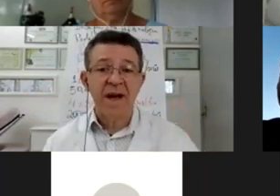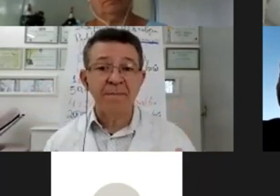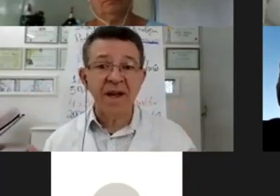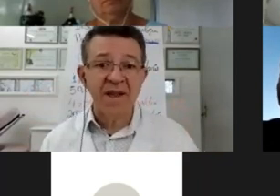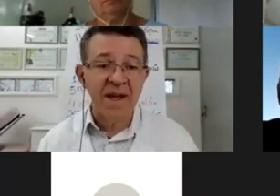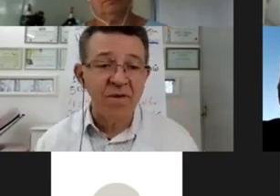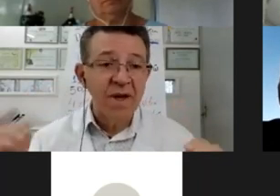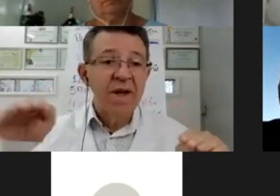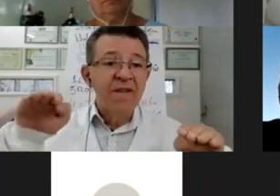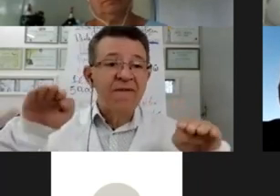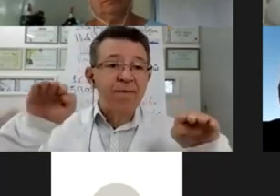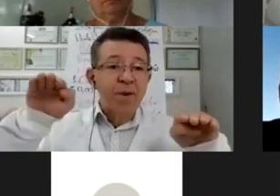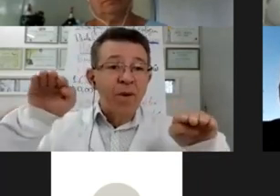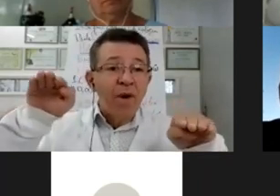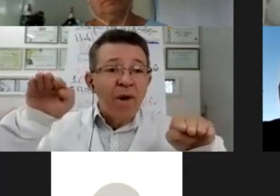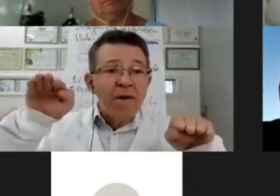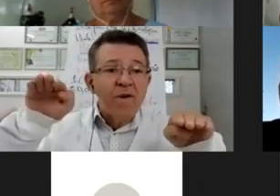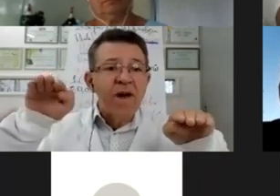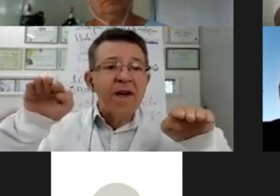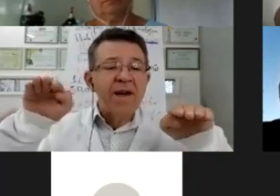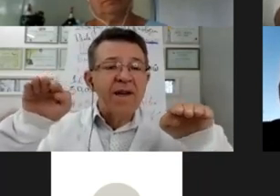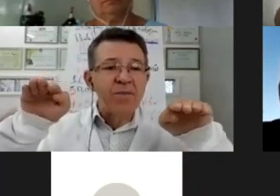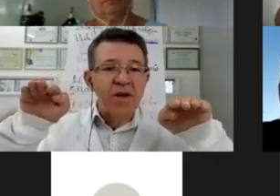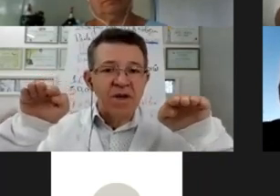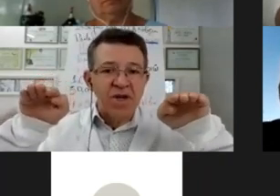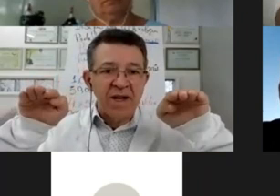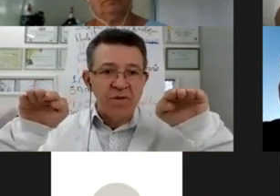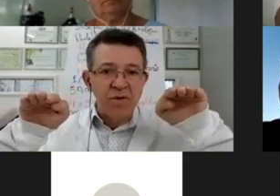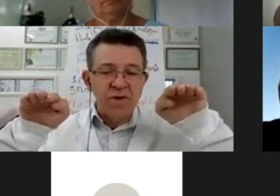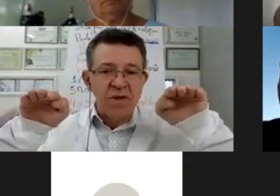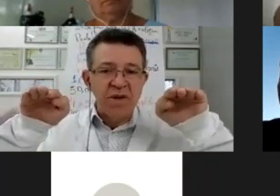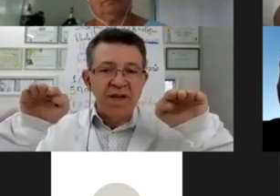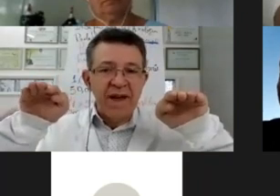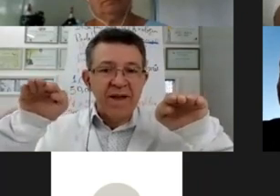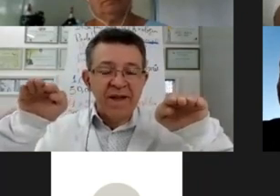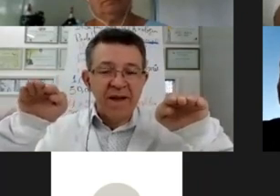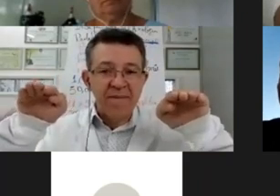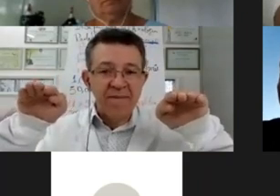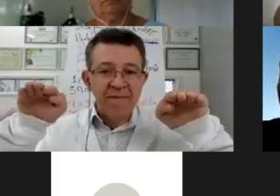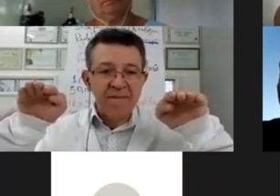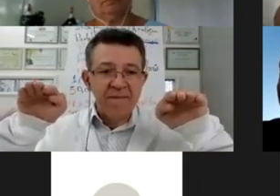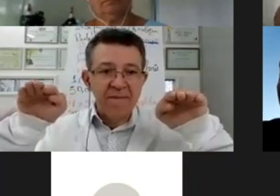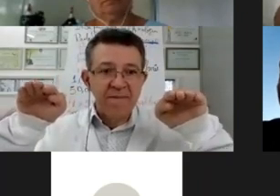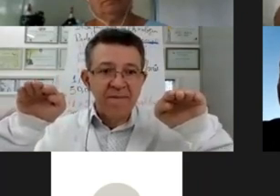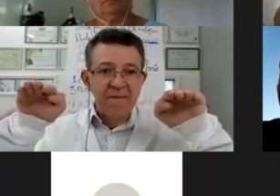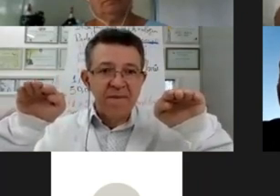você está aprendendo, promove o reequilíbrio energético do seu cliente,